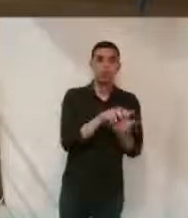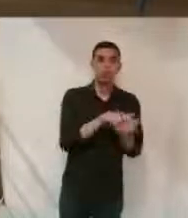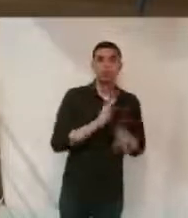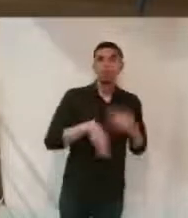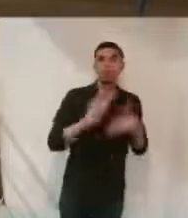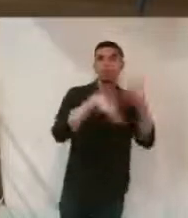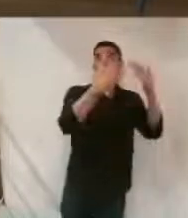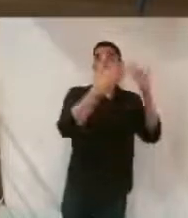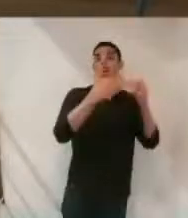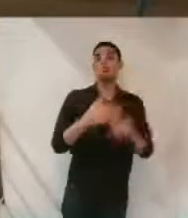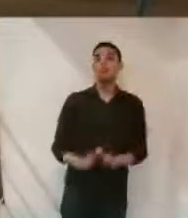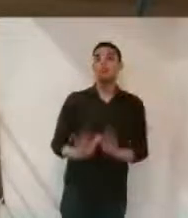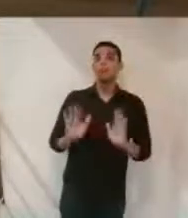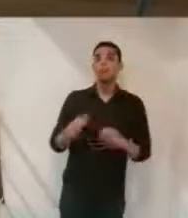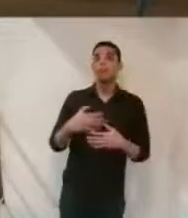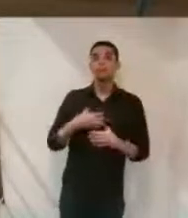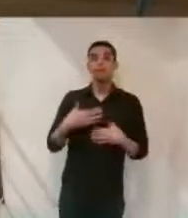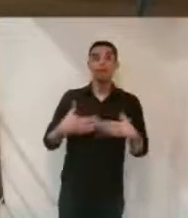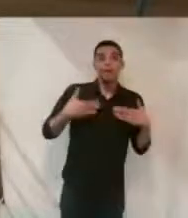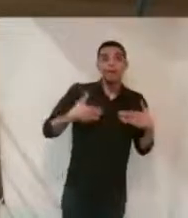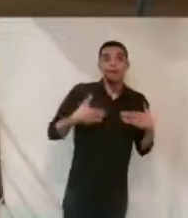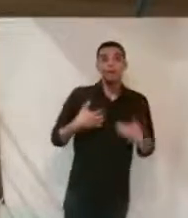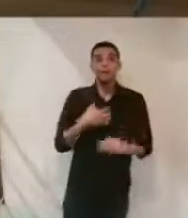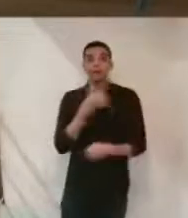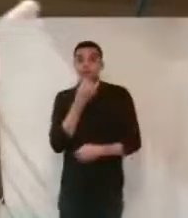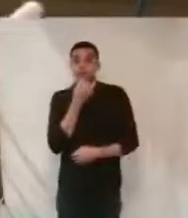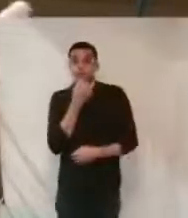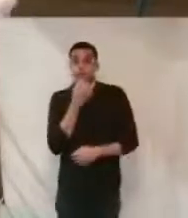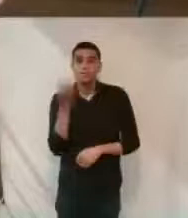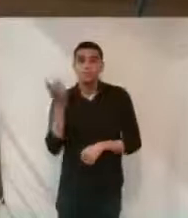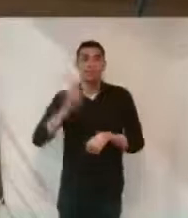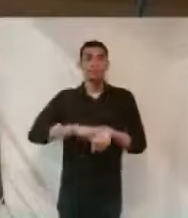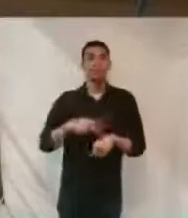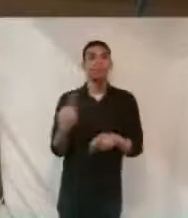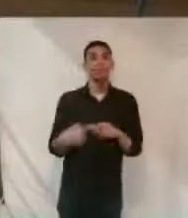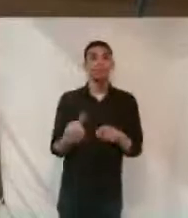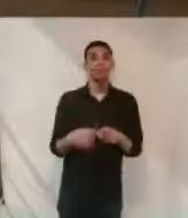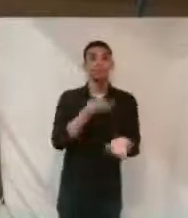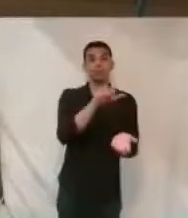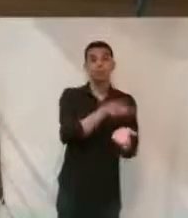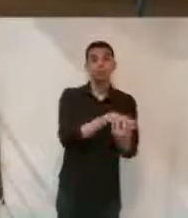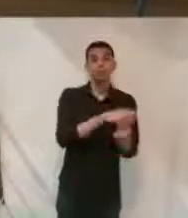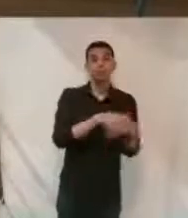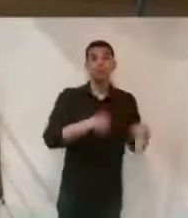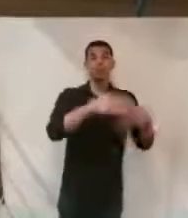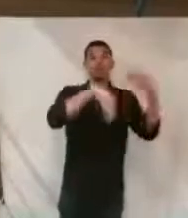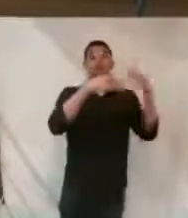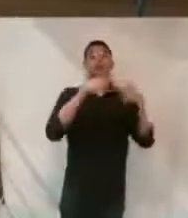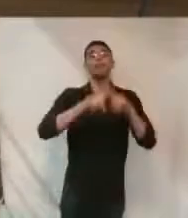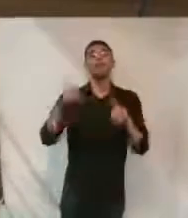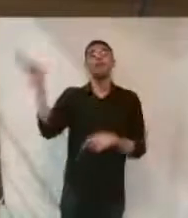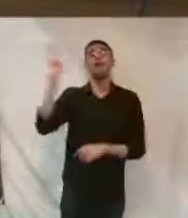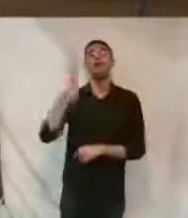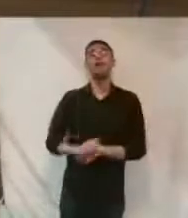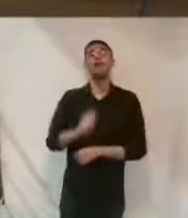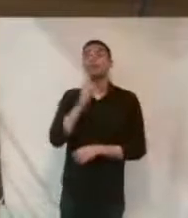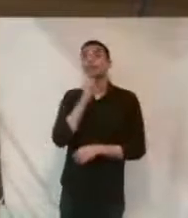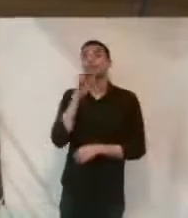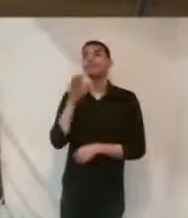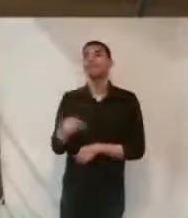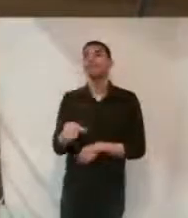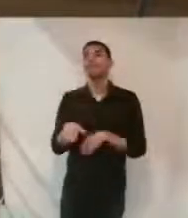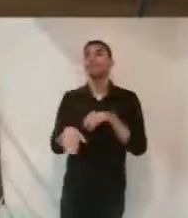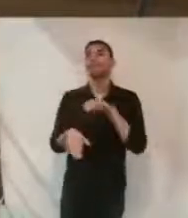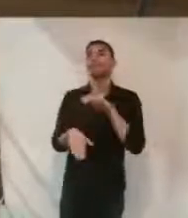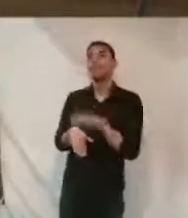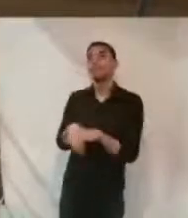nós estamos saindo do patamar de 2012, onde 20% apenas estava corretamente, e agora já chegamos